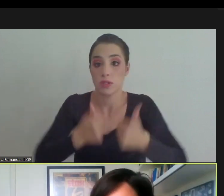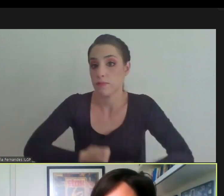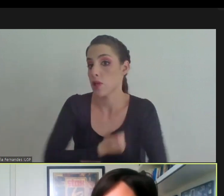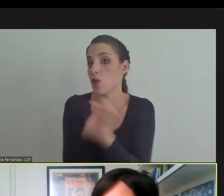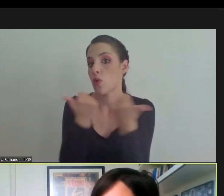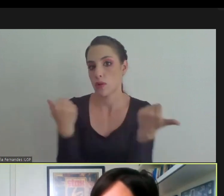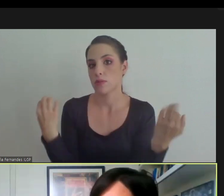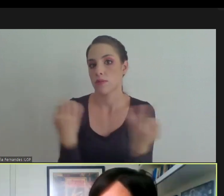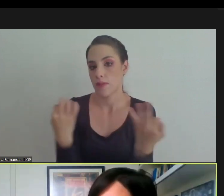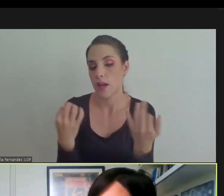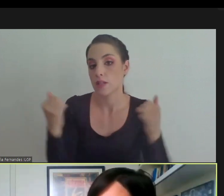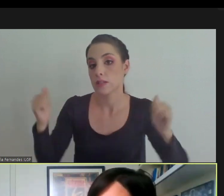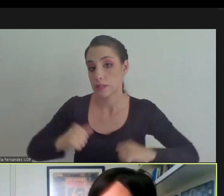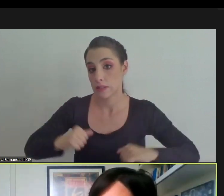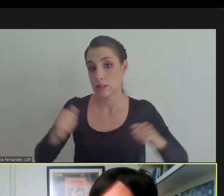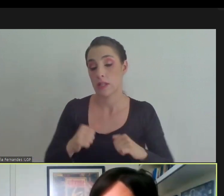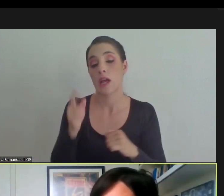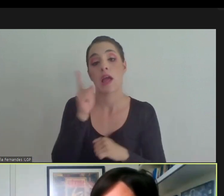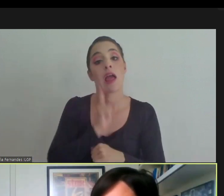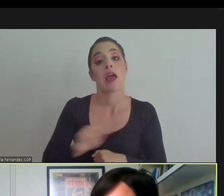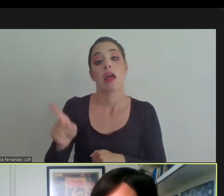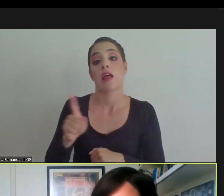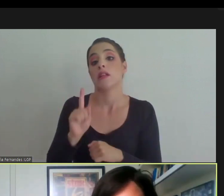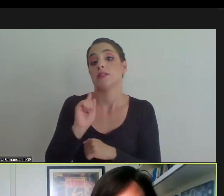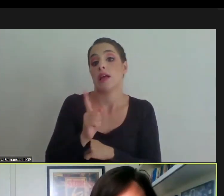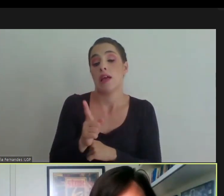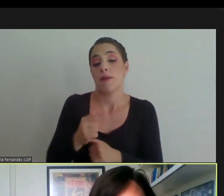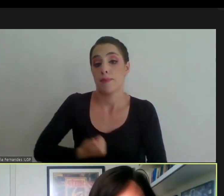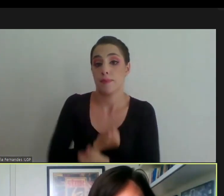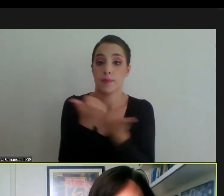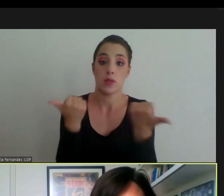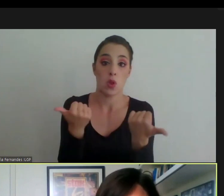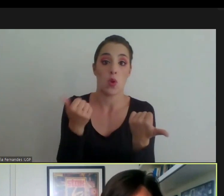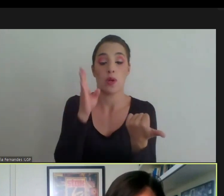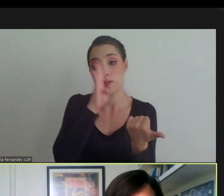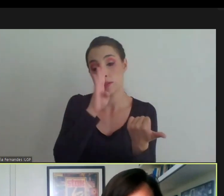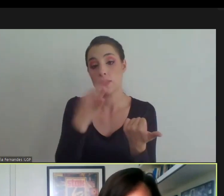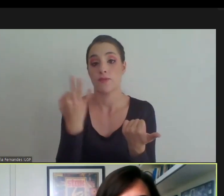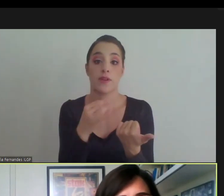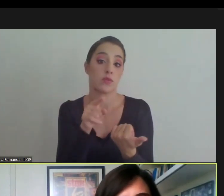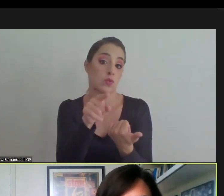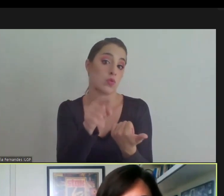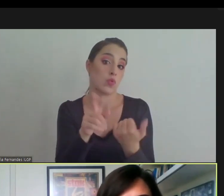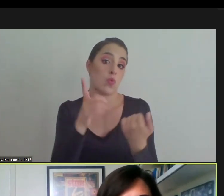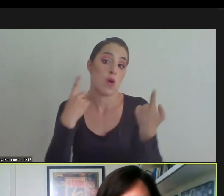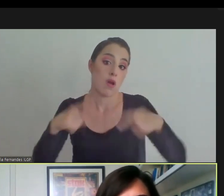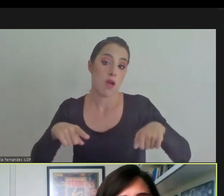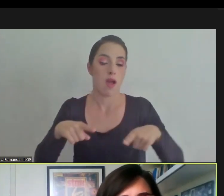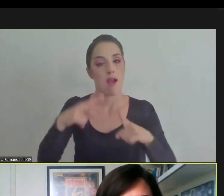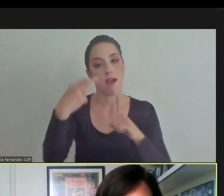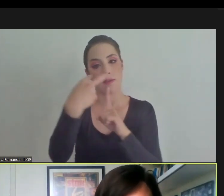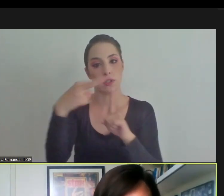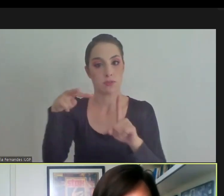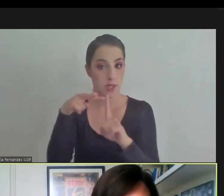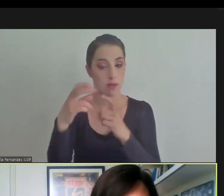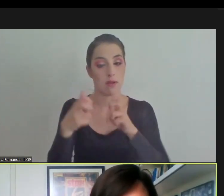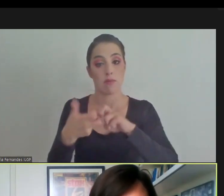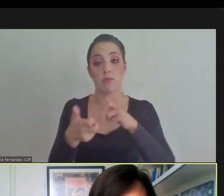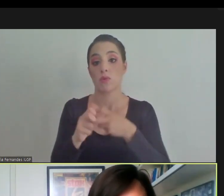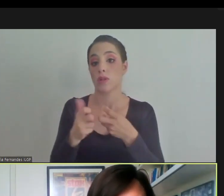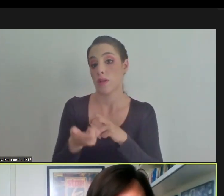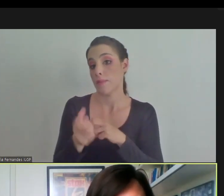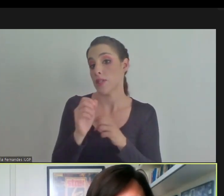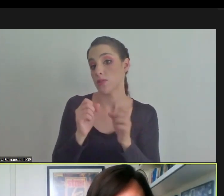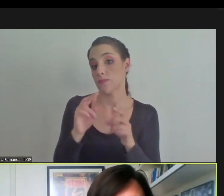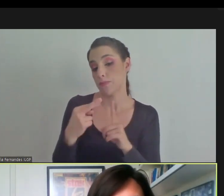melhores, elas saem melhores quando efetivamente você constrói o olhar do problema a partir de múltiplas